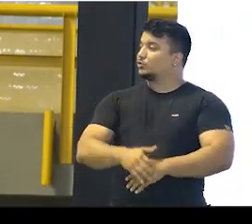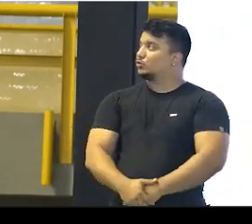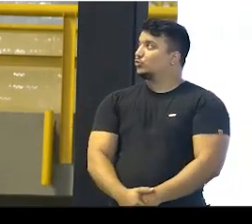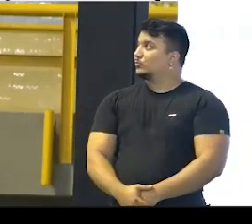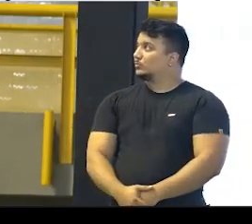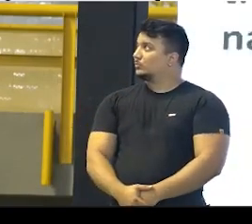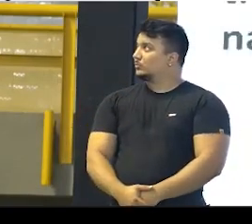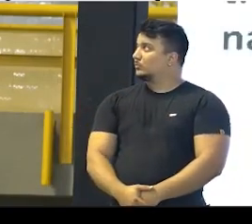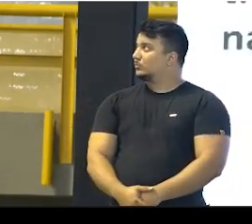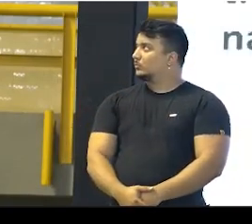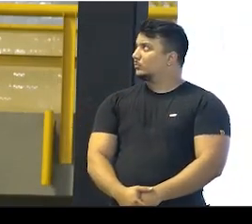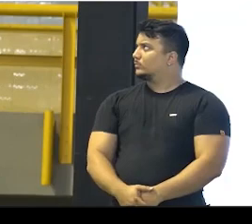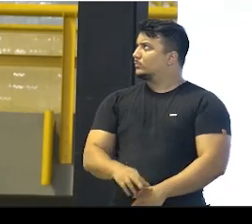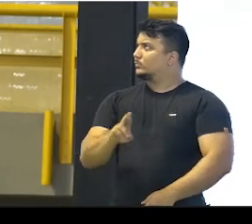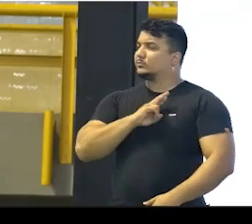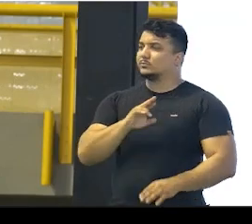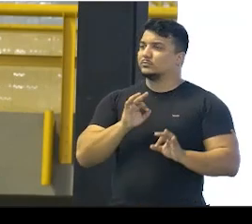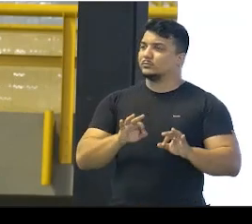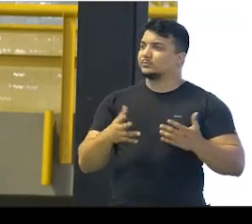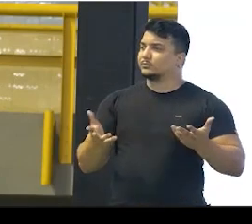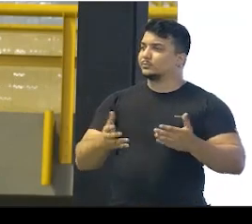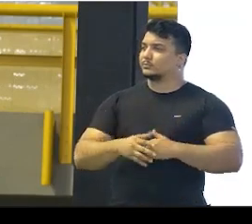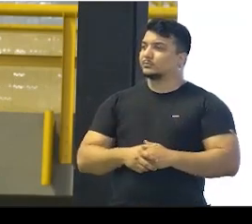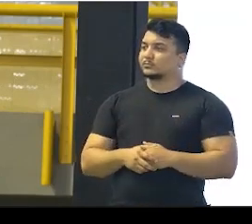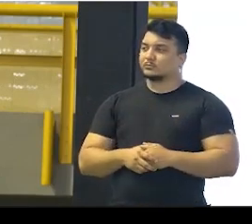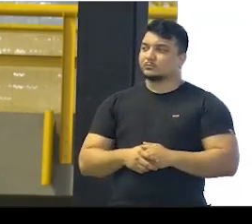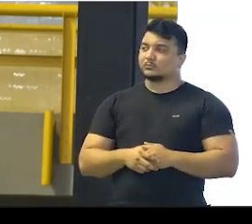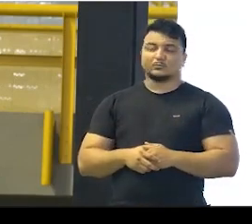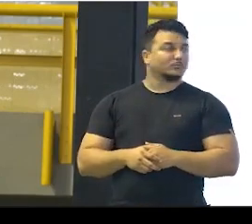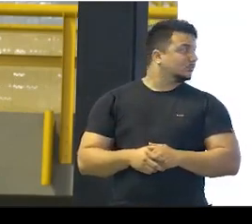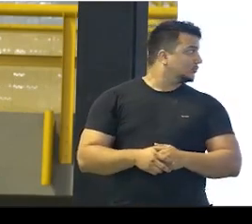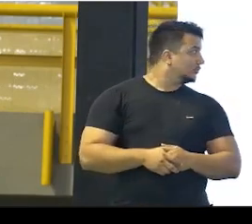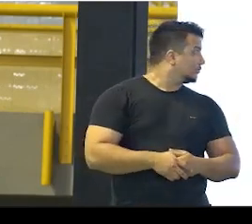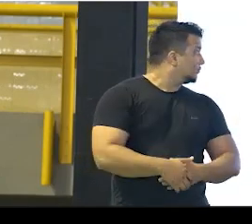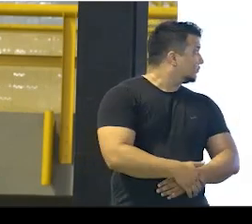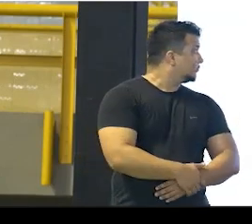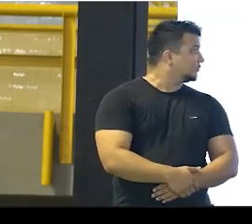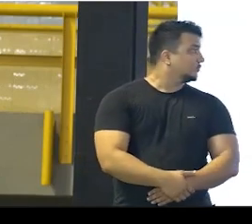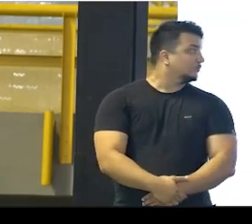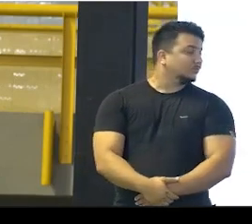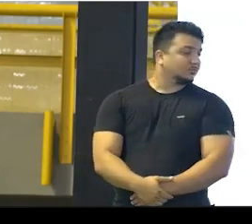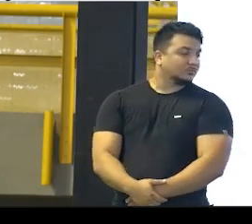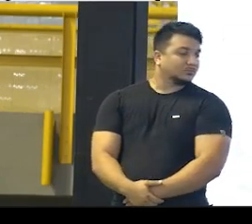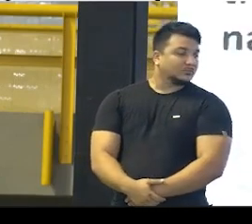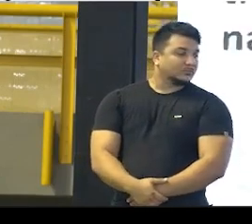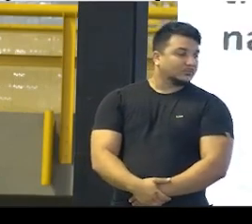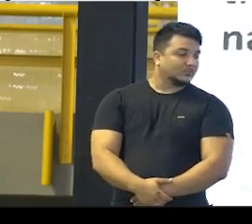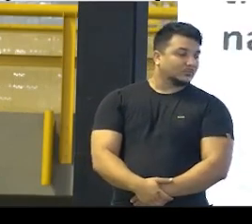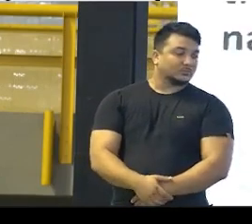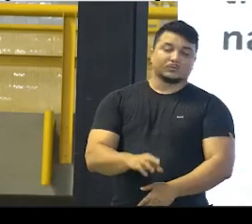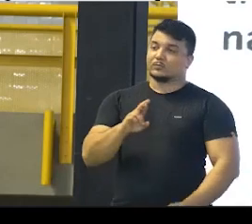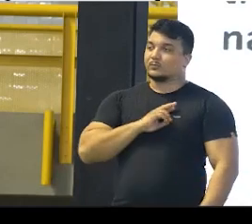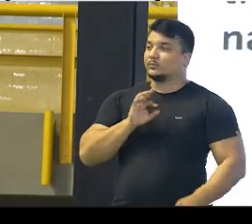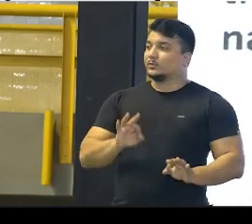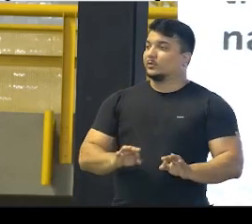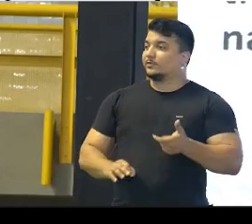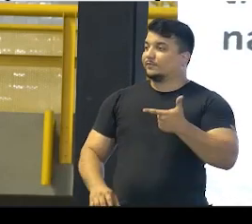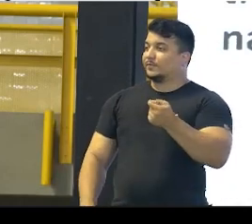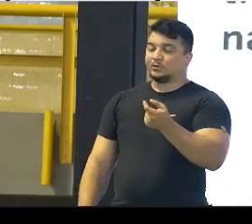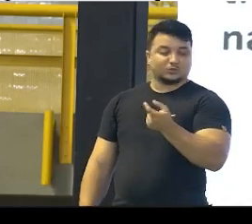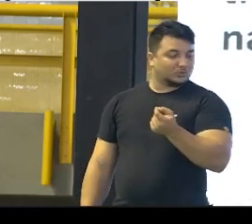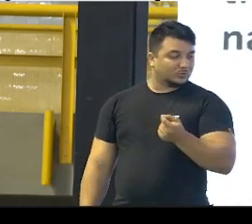4, 5, aqui são 5 vezes maior, 5 vezes maior, 5 vezes maior. Portanto, a altura